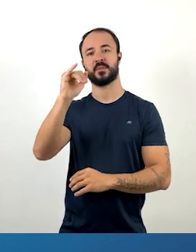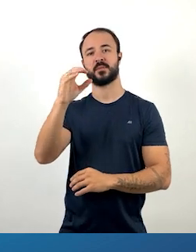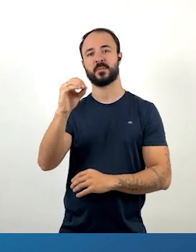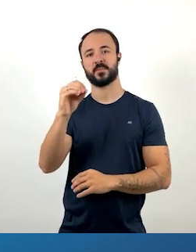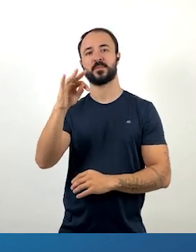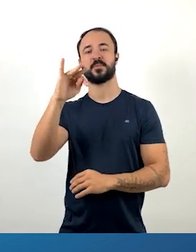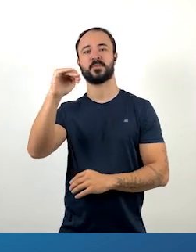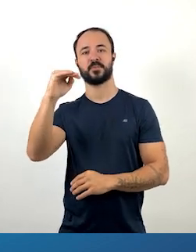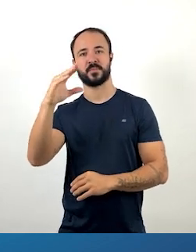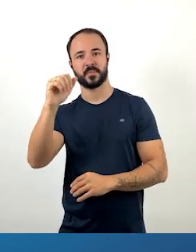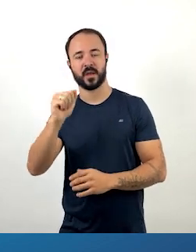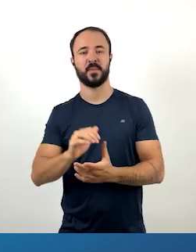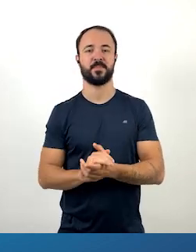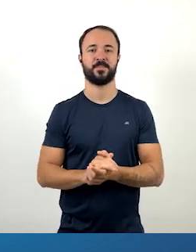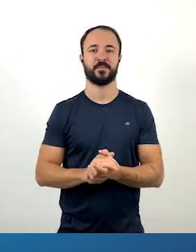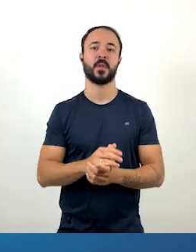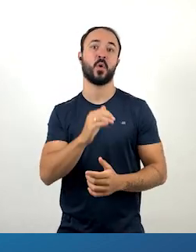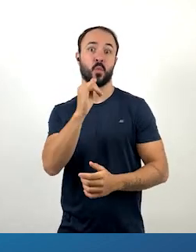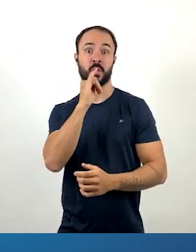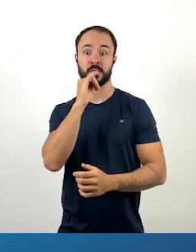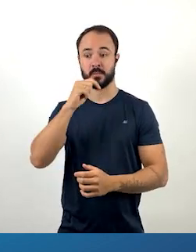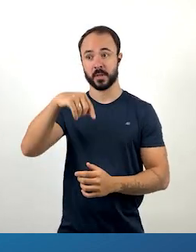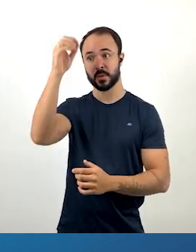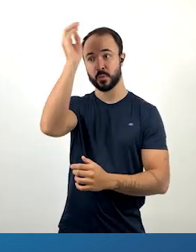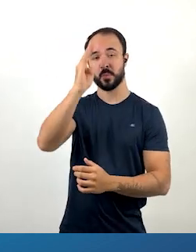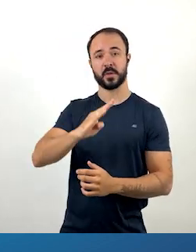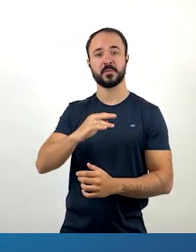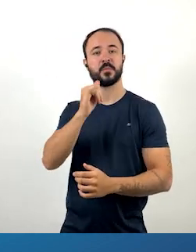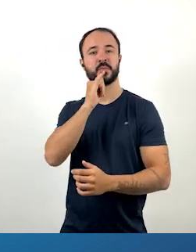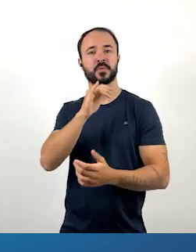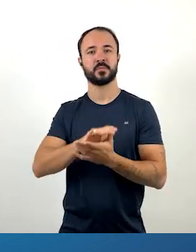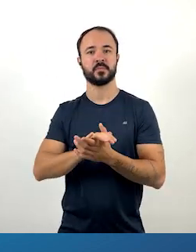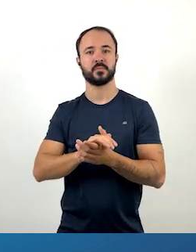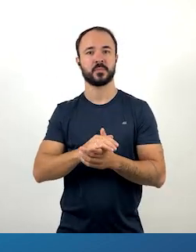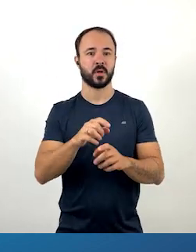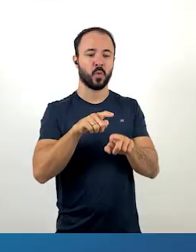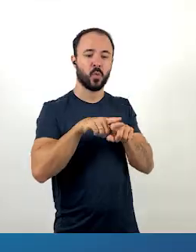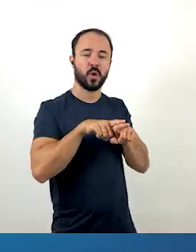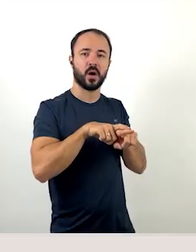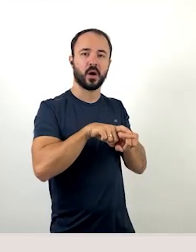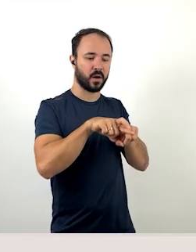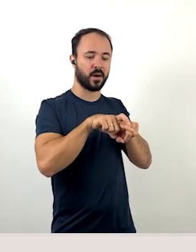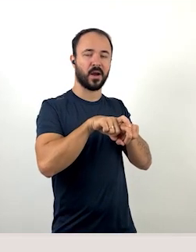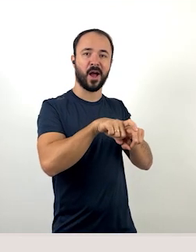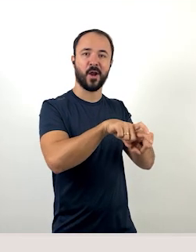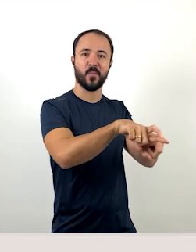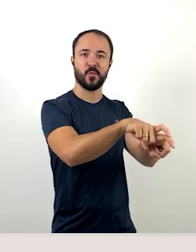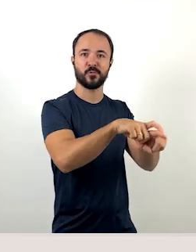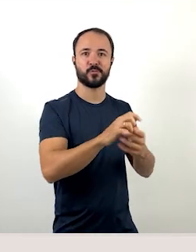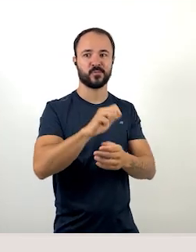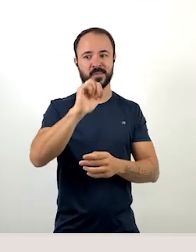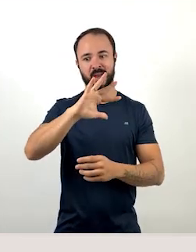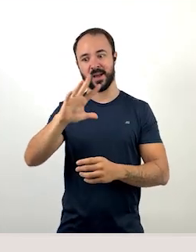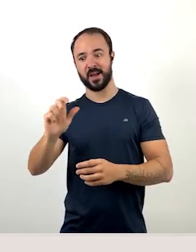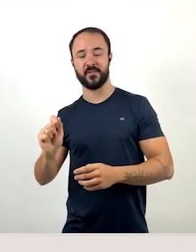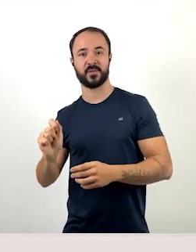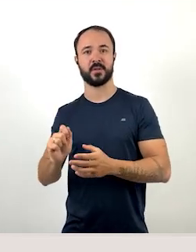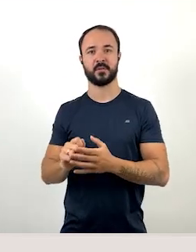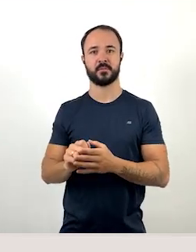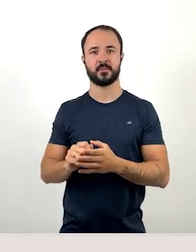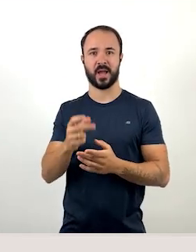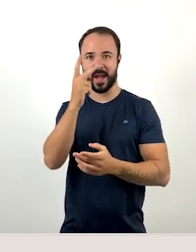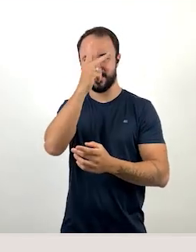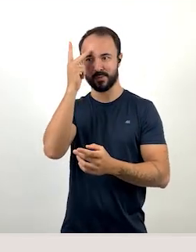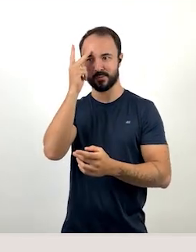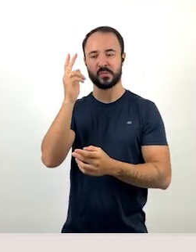de introdução de espécies exóticas aqui no nosso país foi o caramujo africano. Ele foi trazido com a intenção de inserir ele